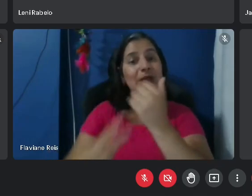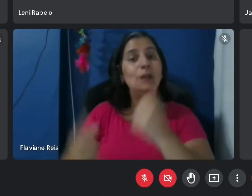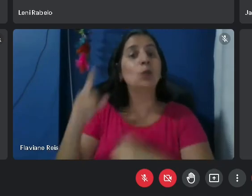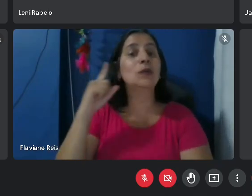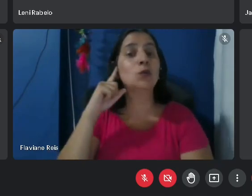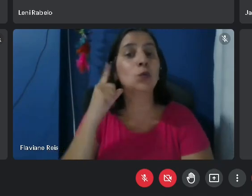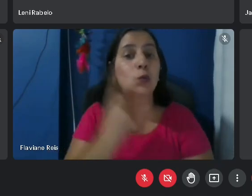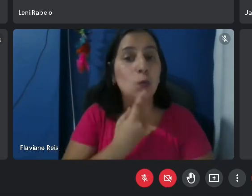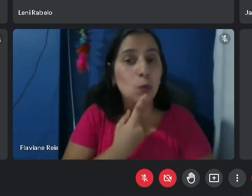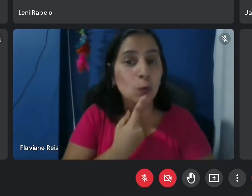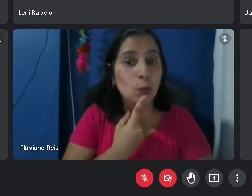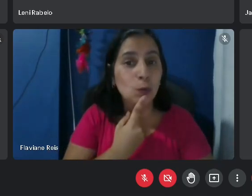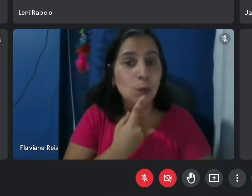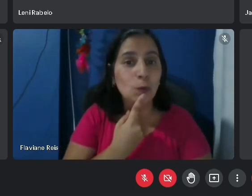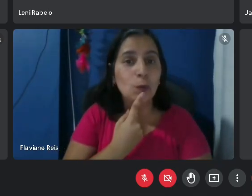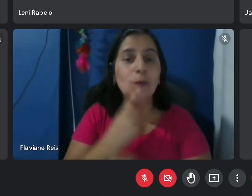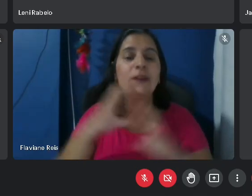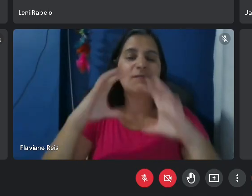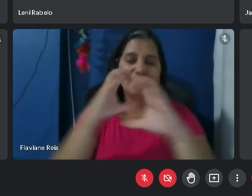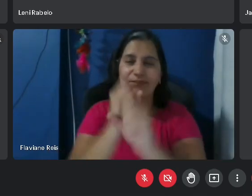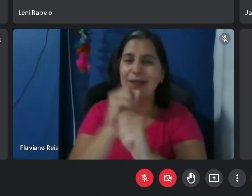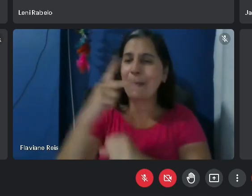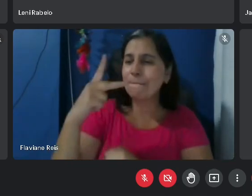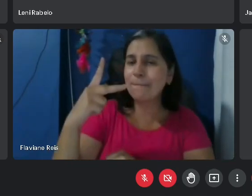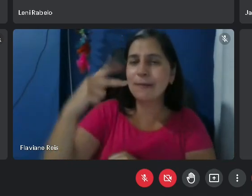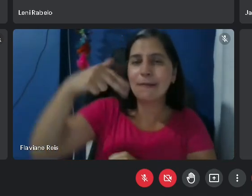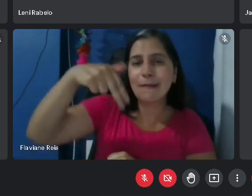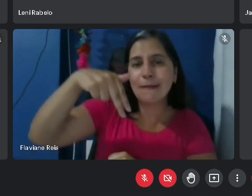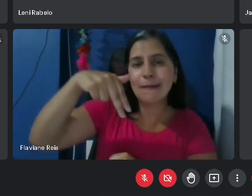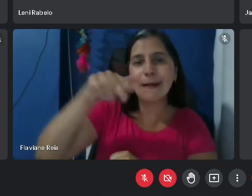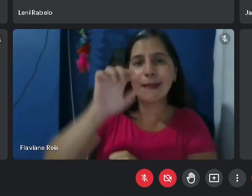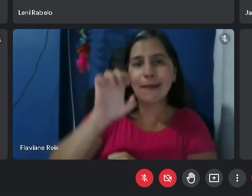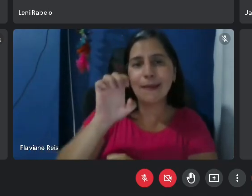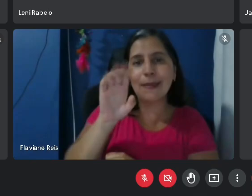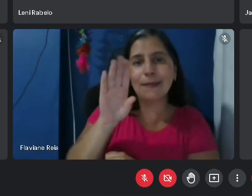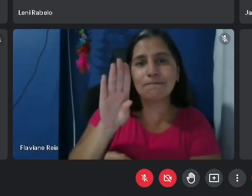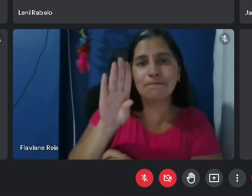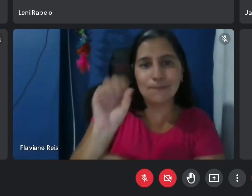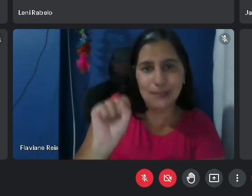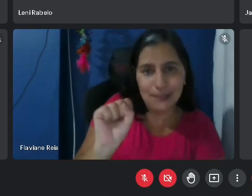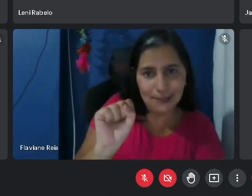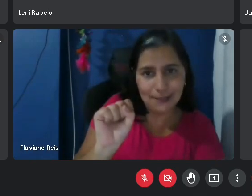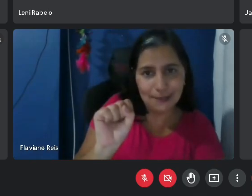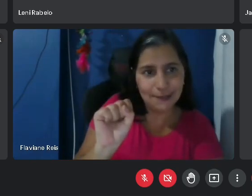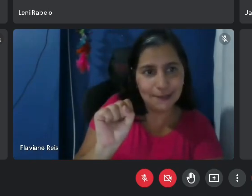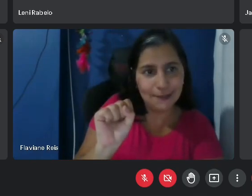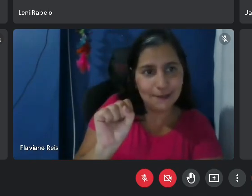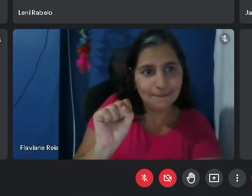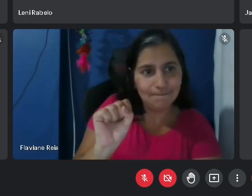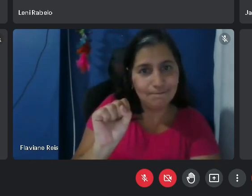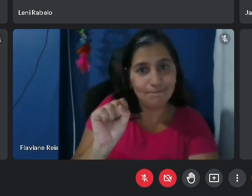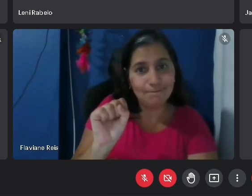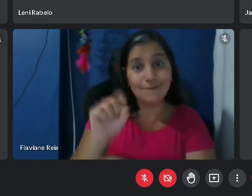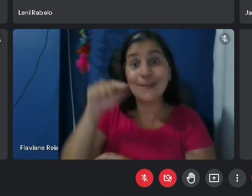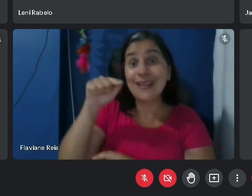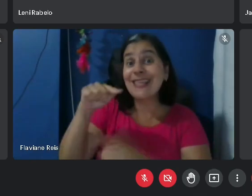Então, é uma política que vai ajudar em questão nacional a comunidade surda.